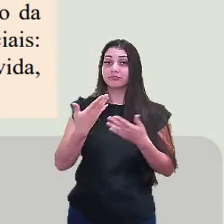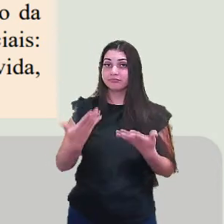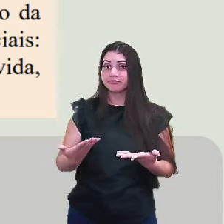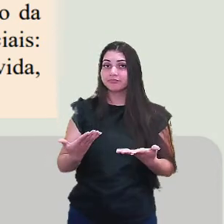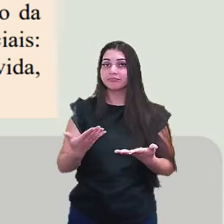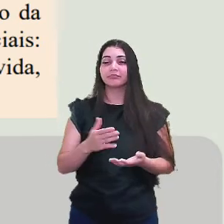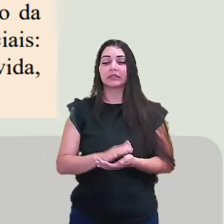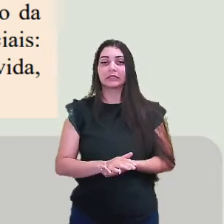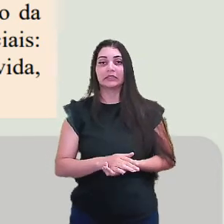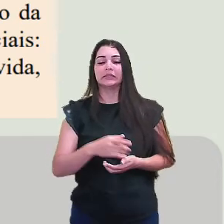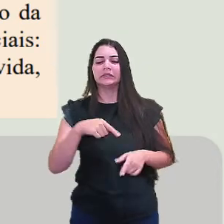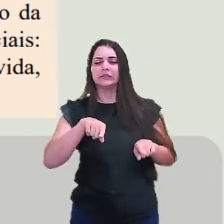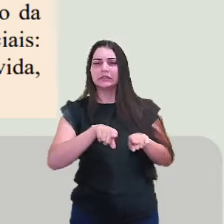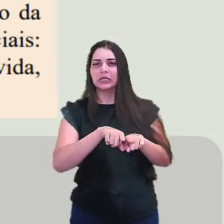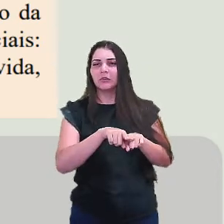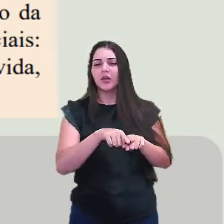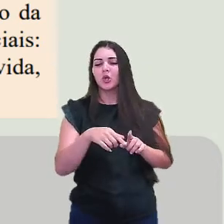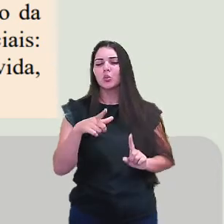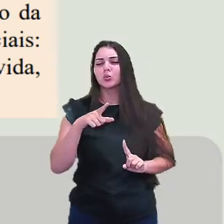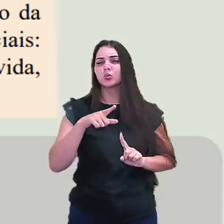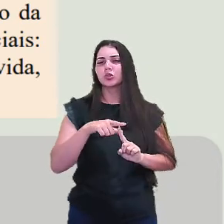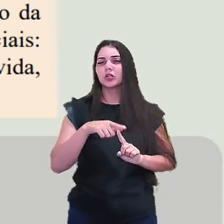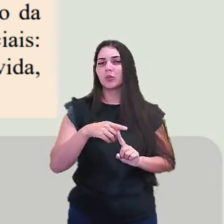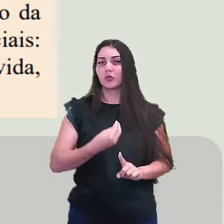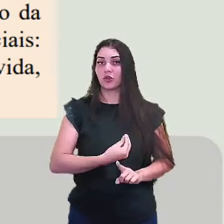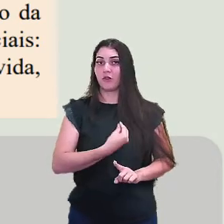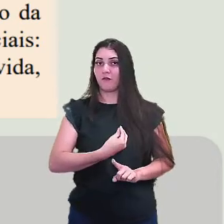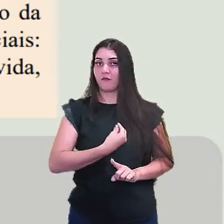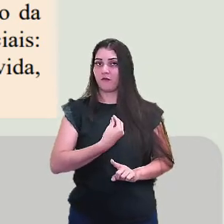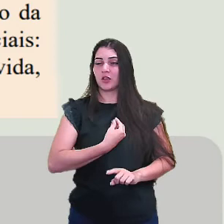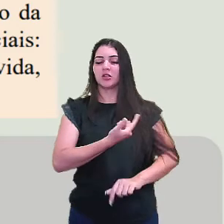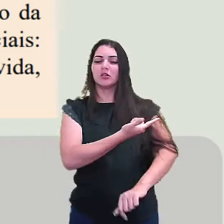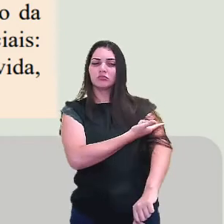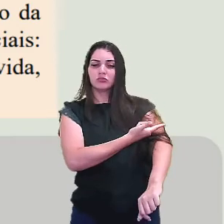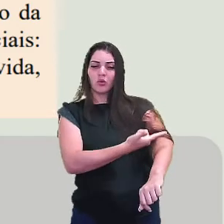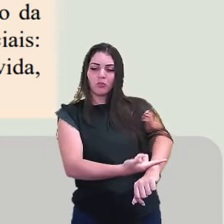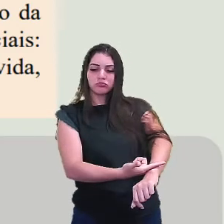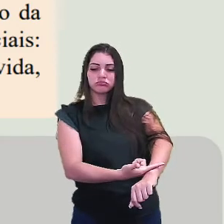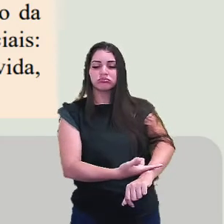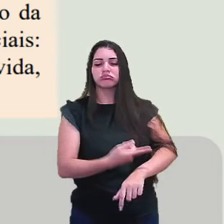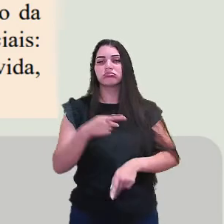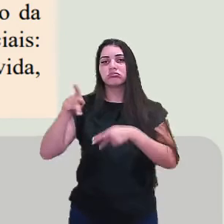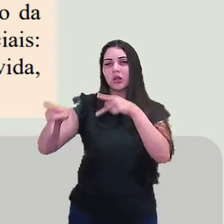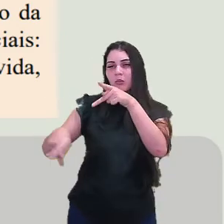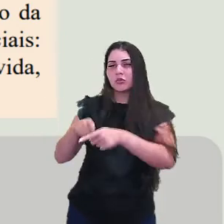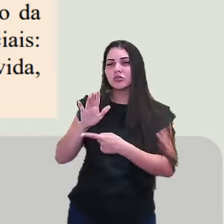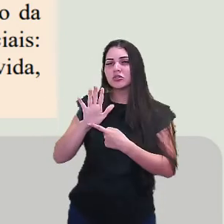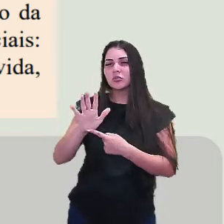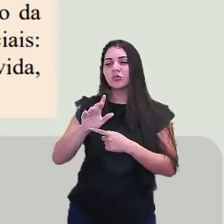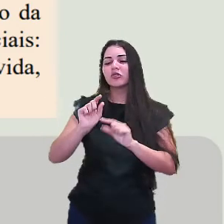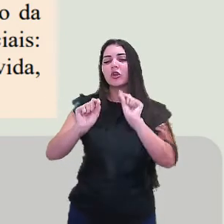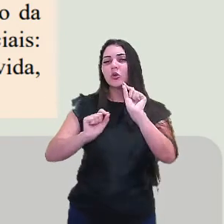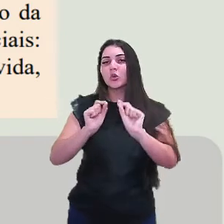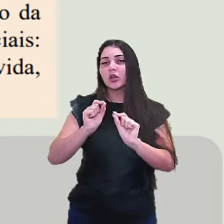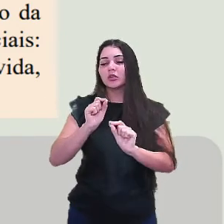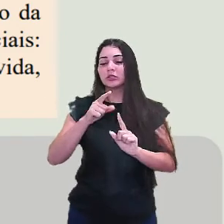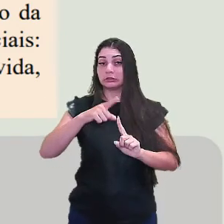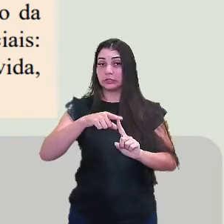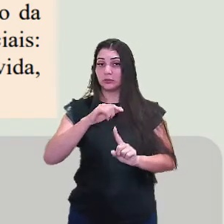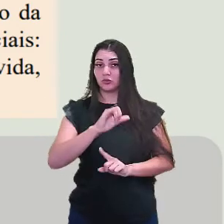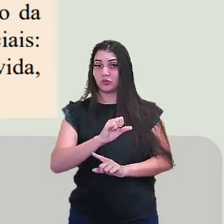disso, as condições de vida e o comportamento da população são retratados através de indicadores